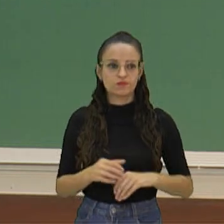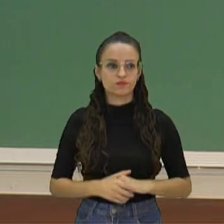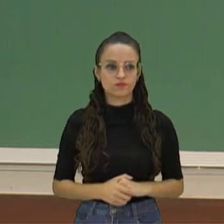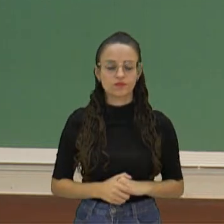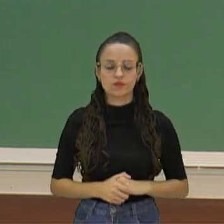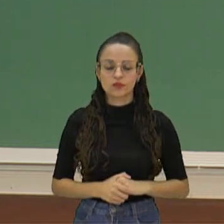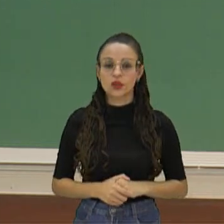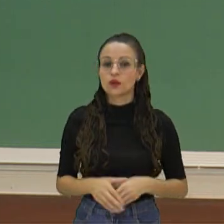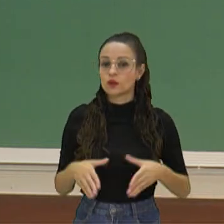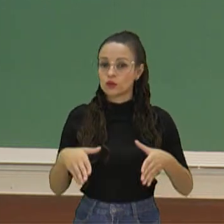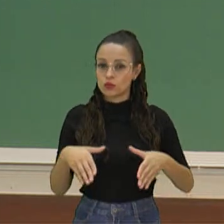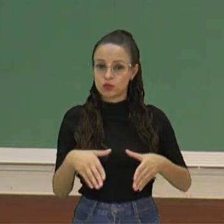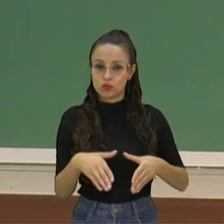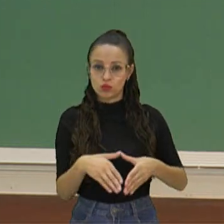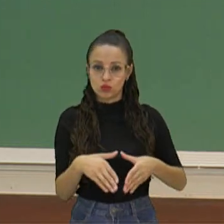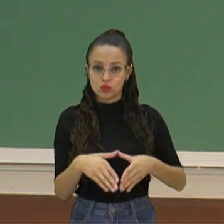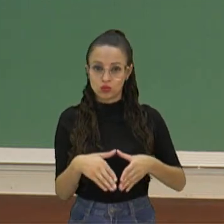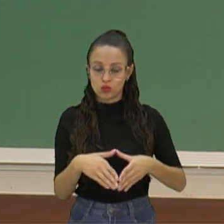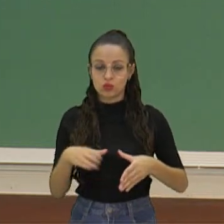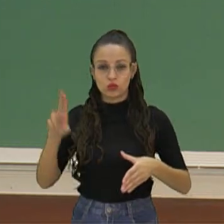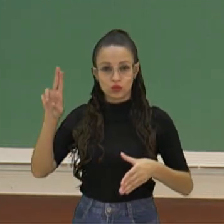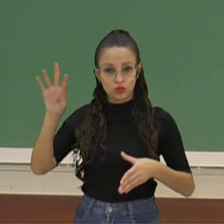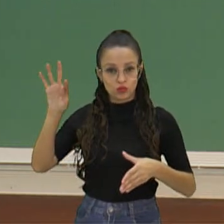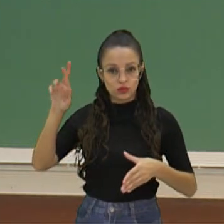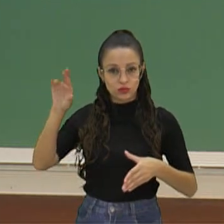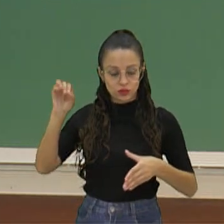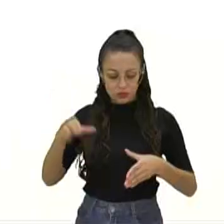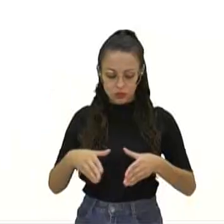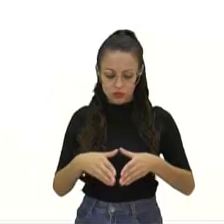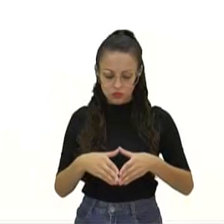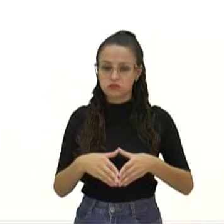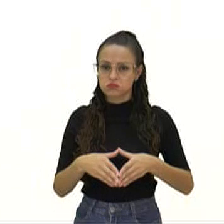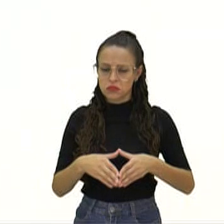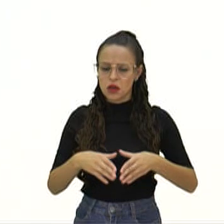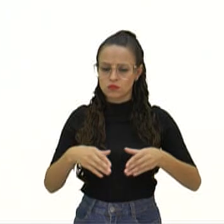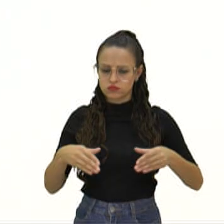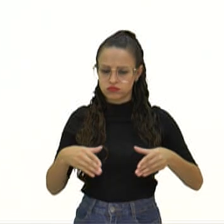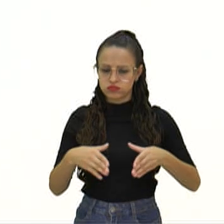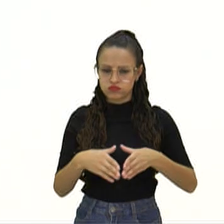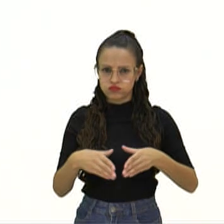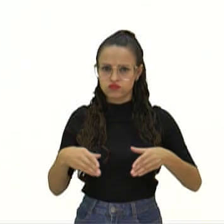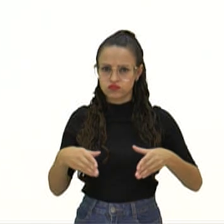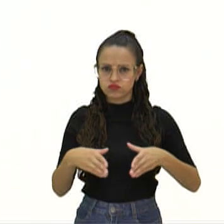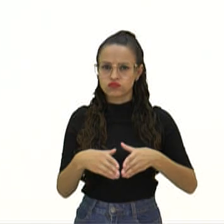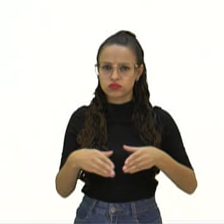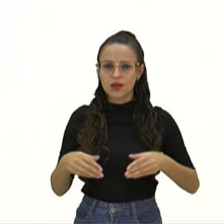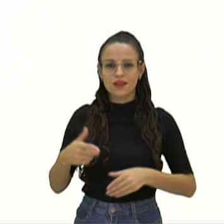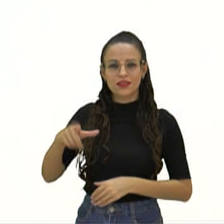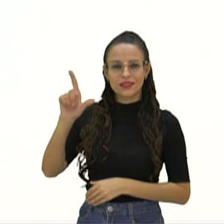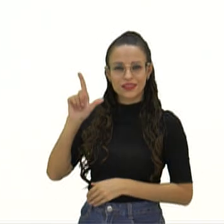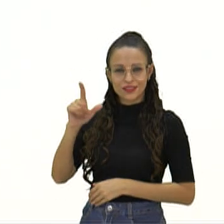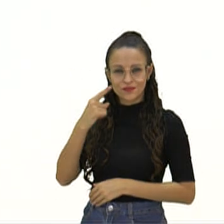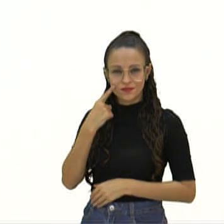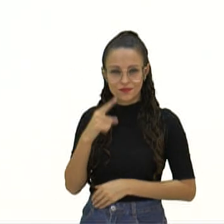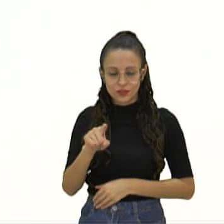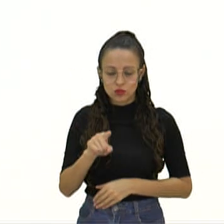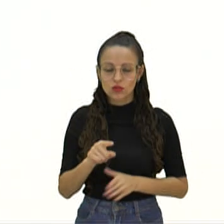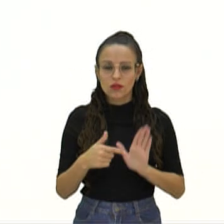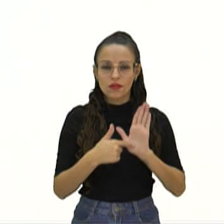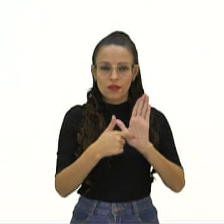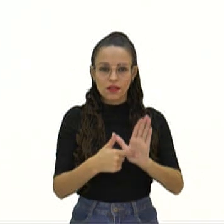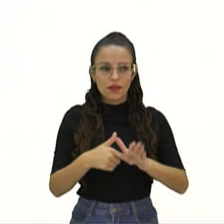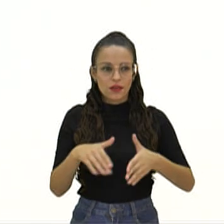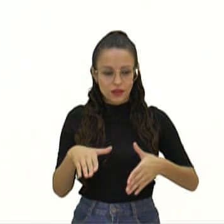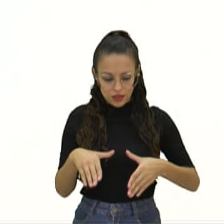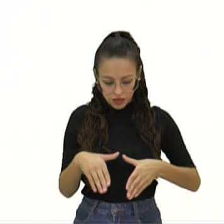em si, né, falando do útero, ele é um órgão muscular, é uma musculatura. Lembrando que lá no primeiro slide eu mostrei que ele é encurvadinho para frente. Ele